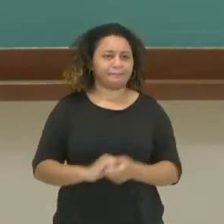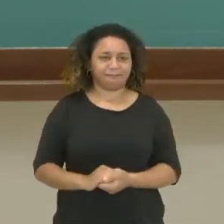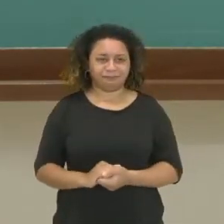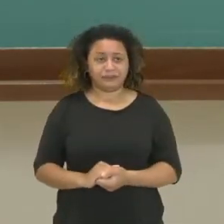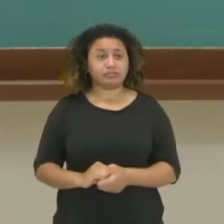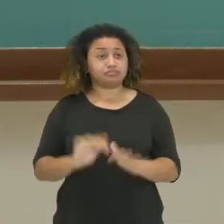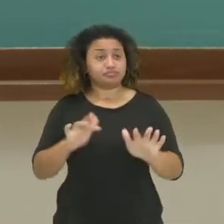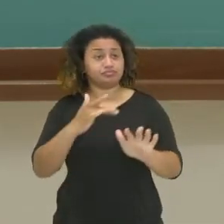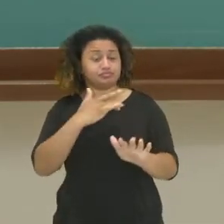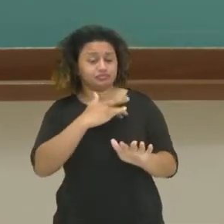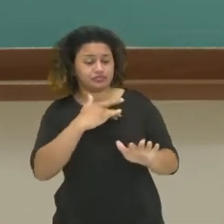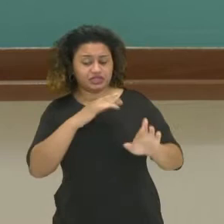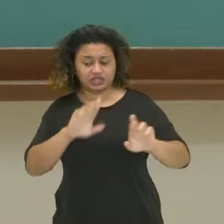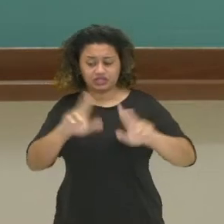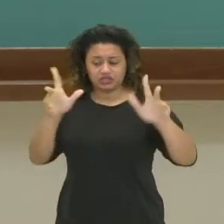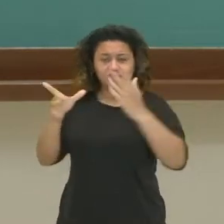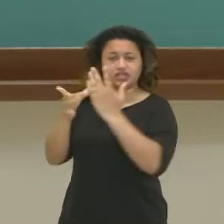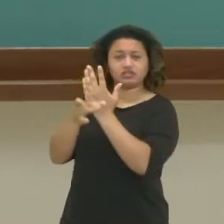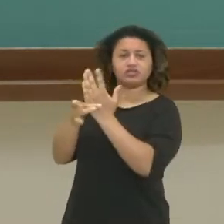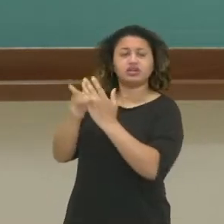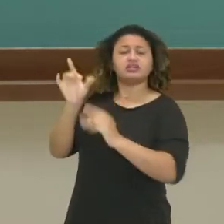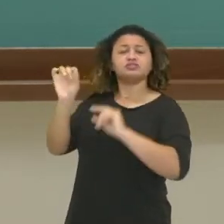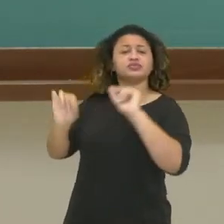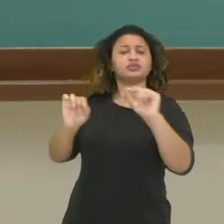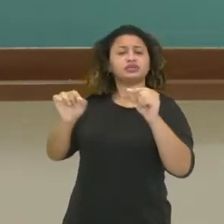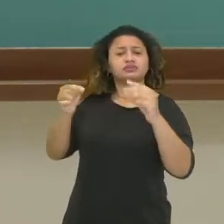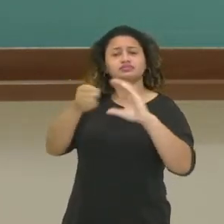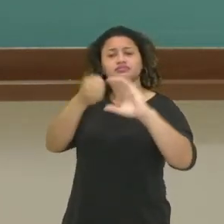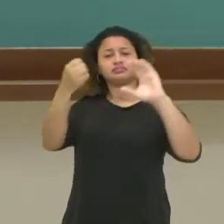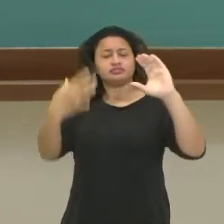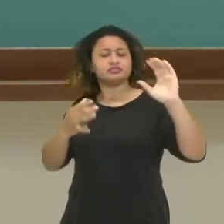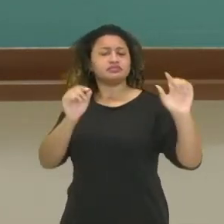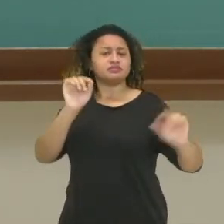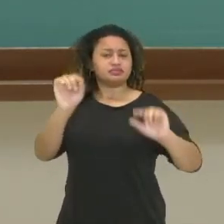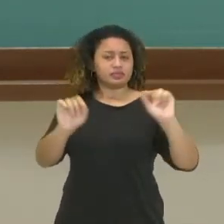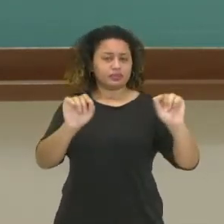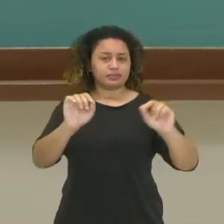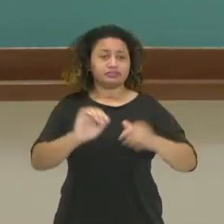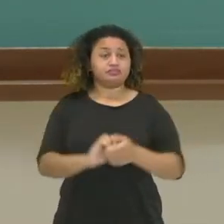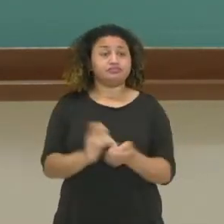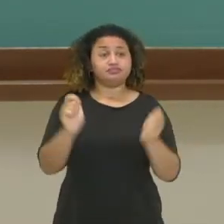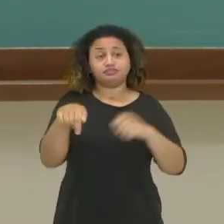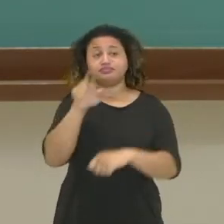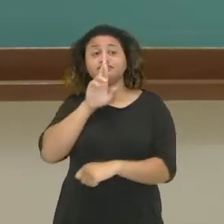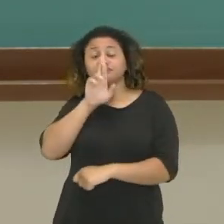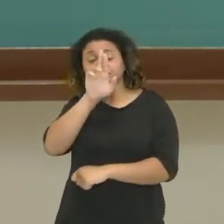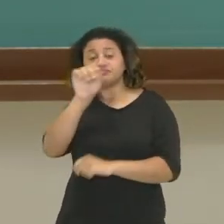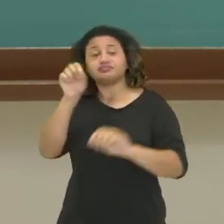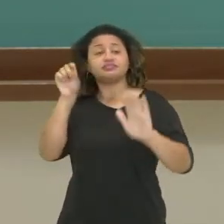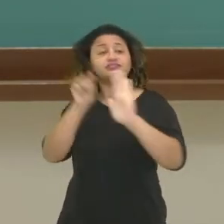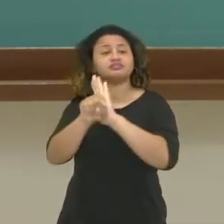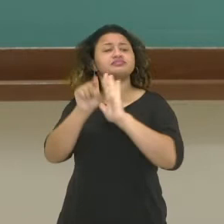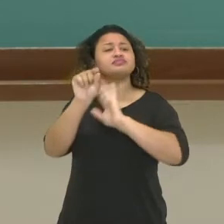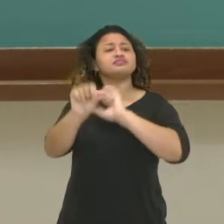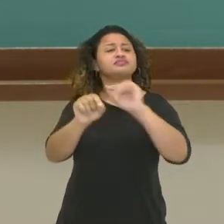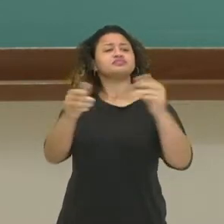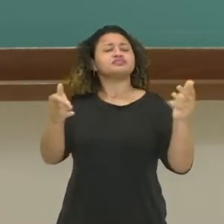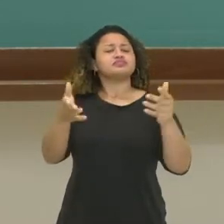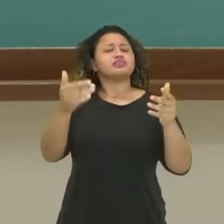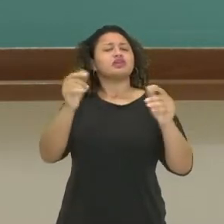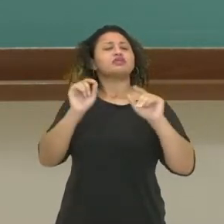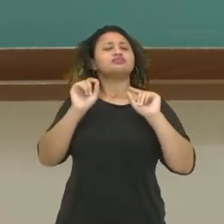Romantismo difere-se do realismo em quais aspectos? Para respondermos esta pergunta, te convido então para